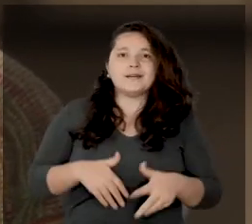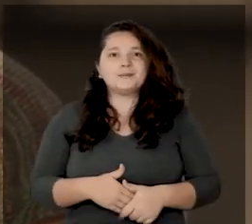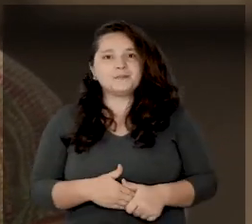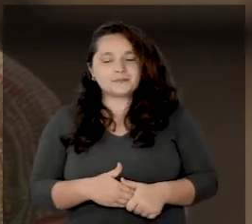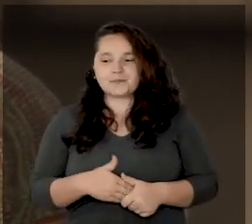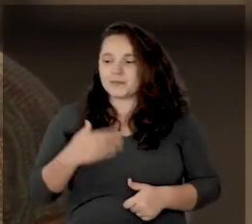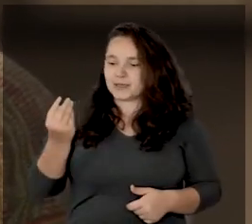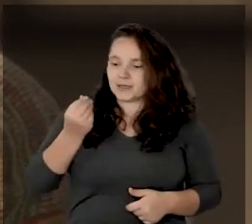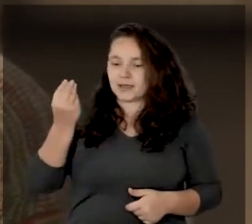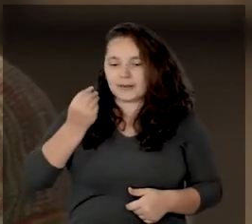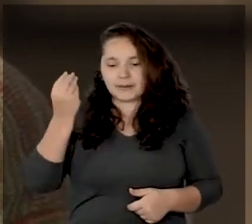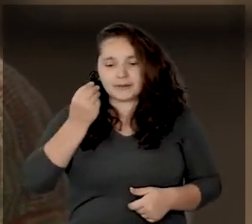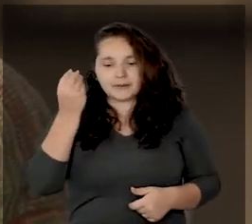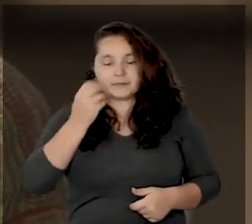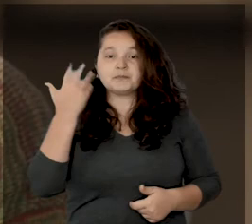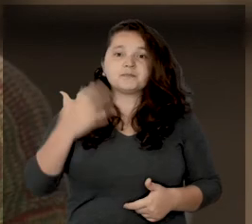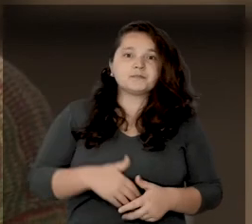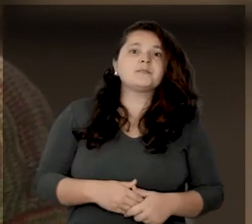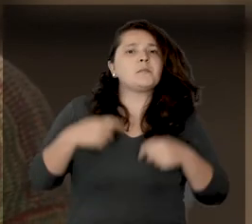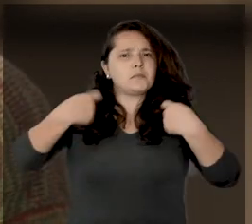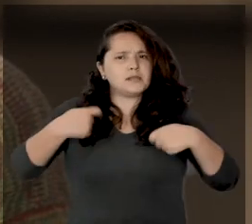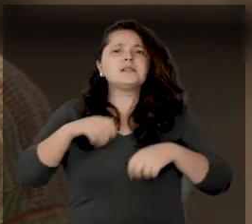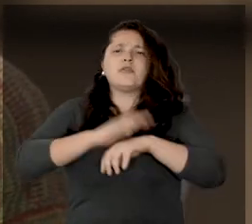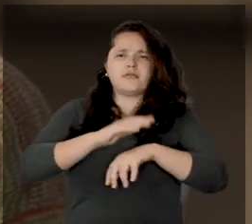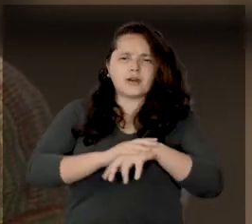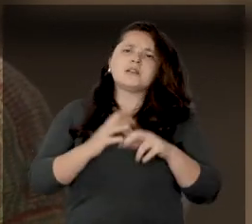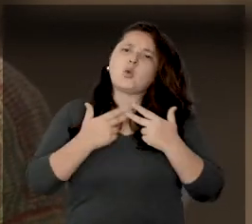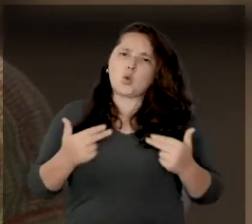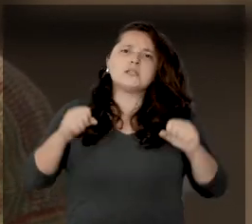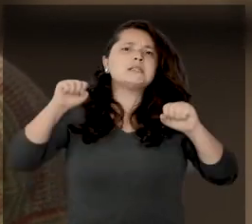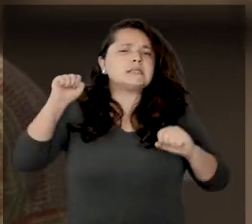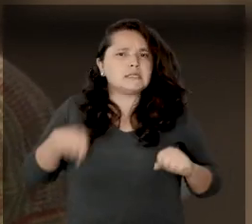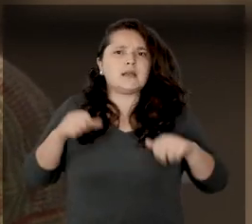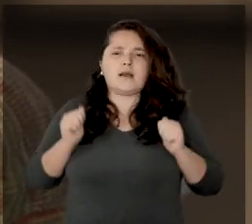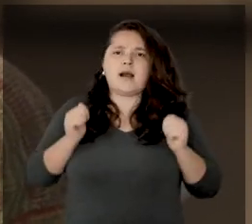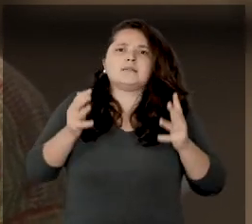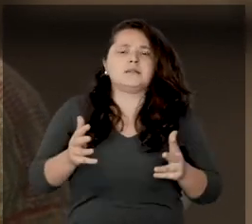é preciso, de fato, fazer alguma coisa, né, e que a gente faz parte de uma geração